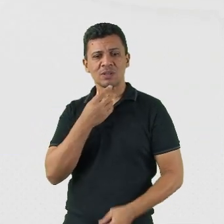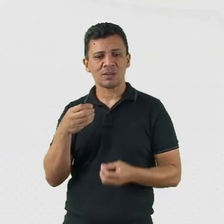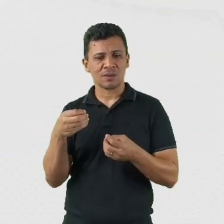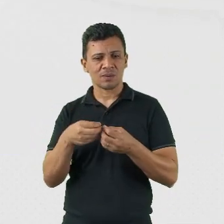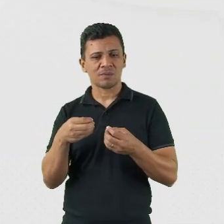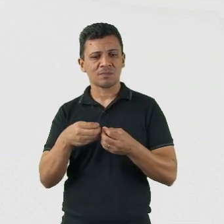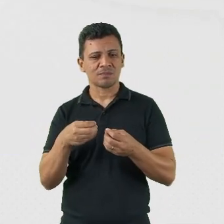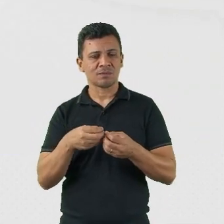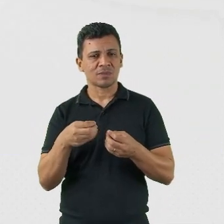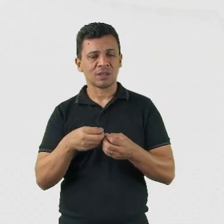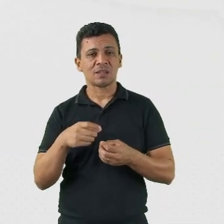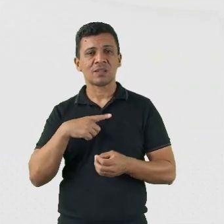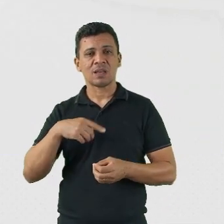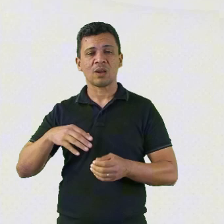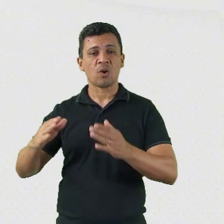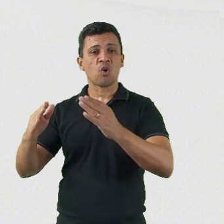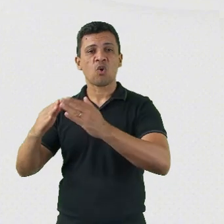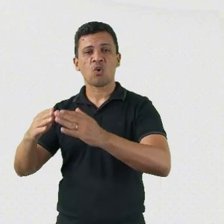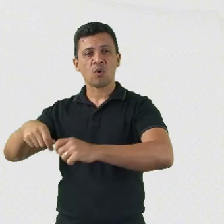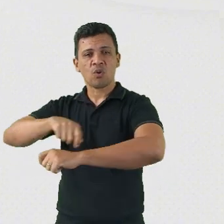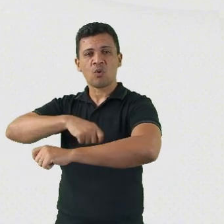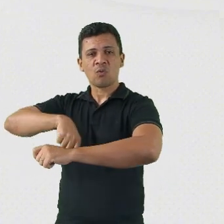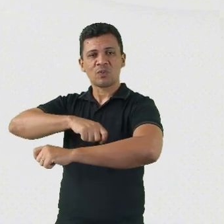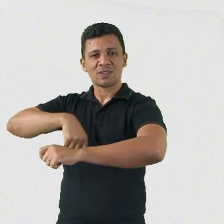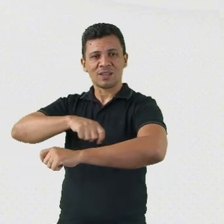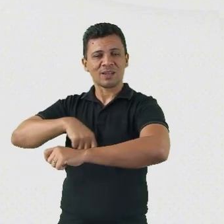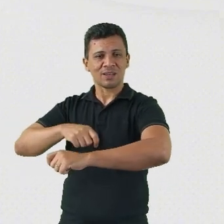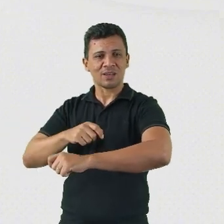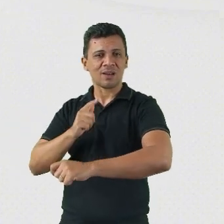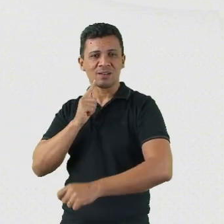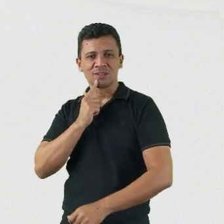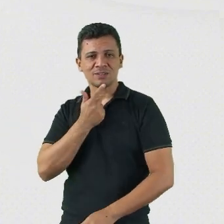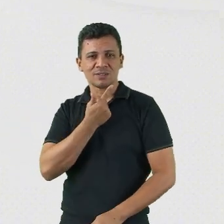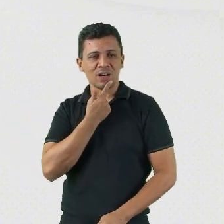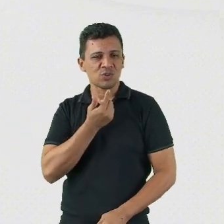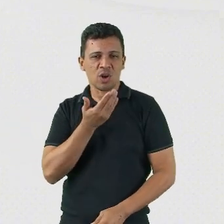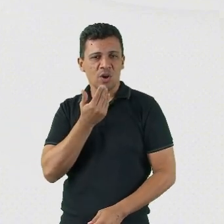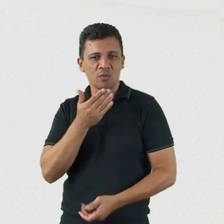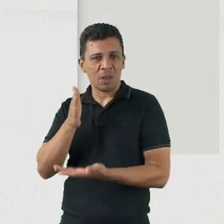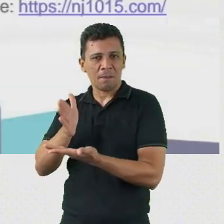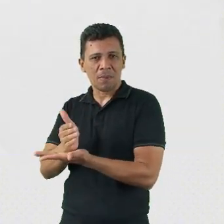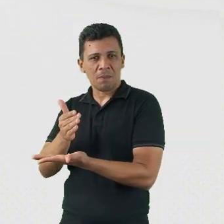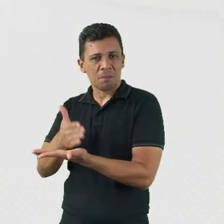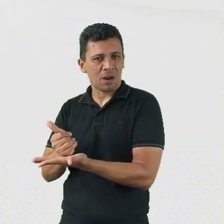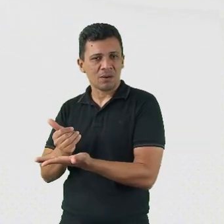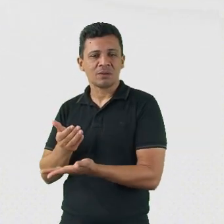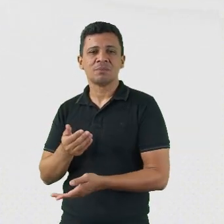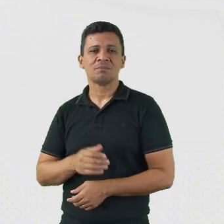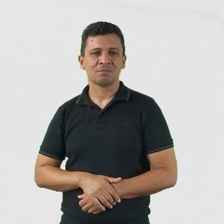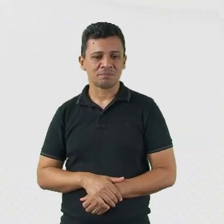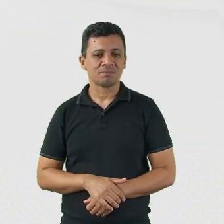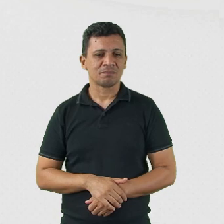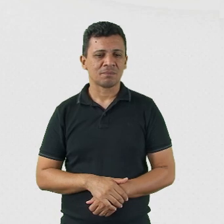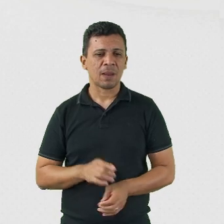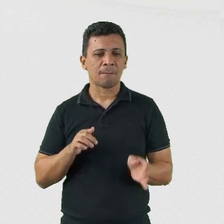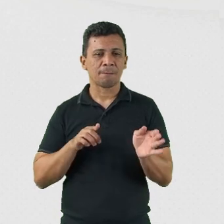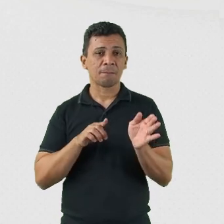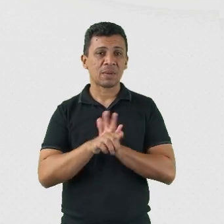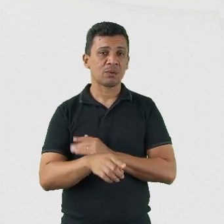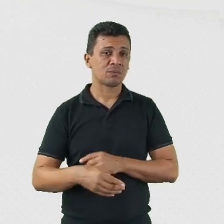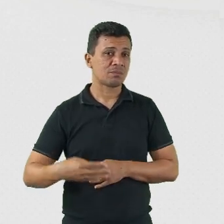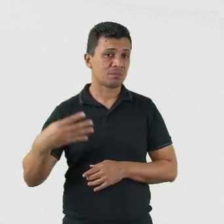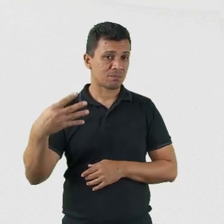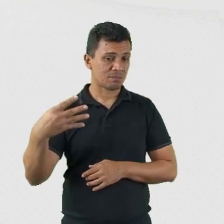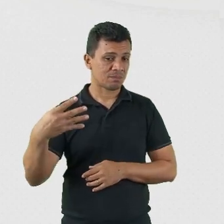uma confeitaria. O que seria esse café? Aquele lugar que você vai, por exemplo, para fazer um lanche. Questão número